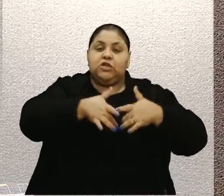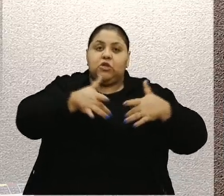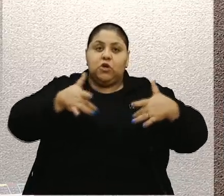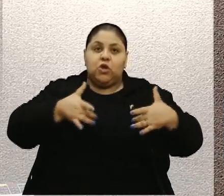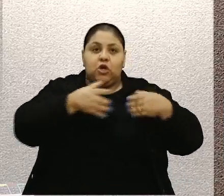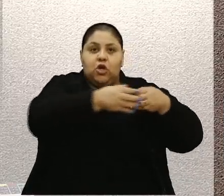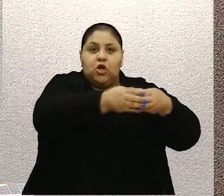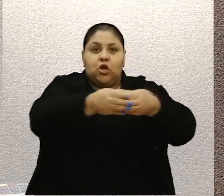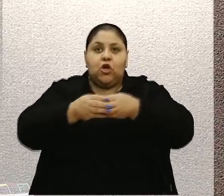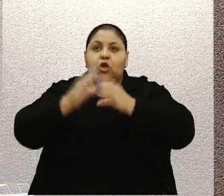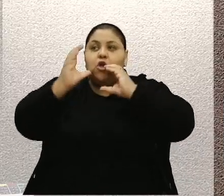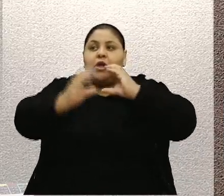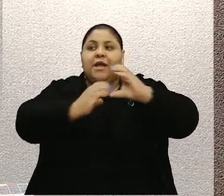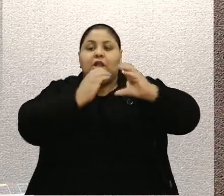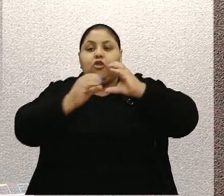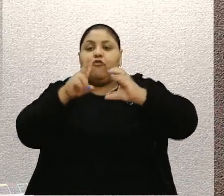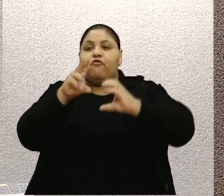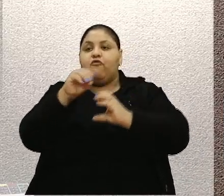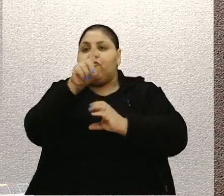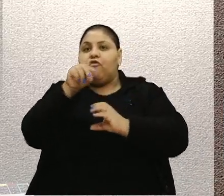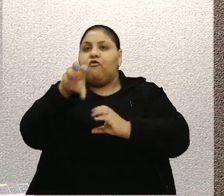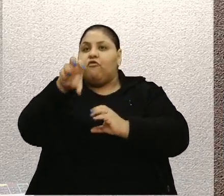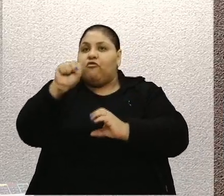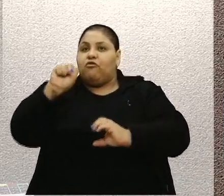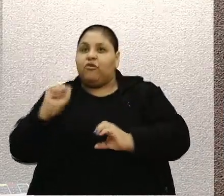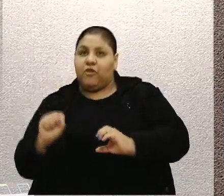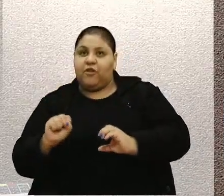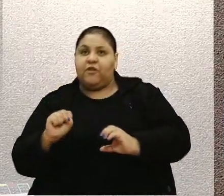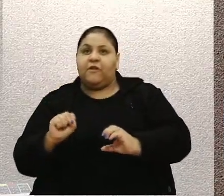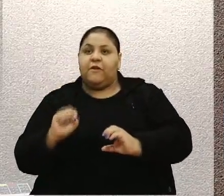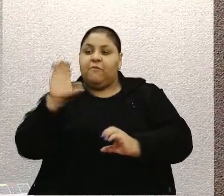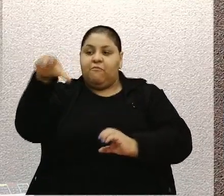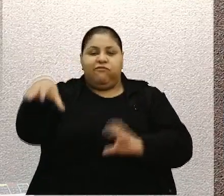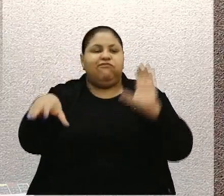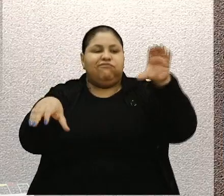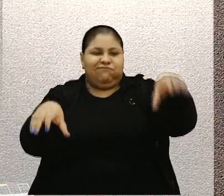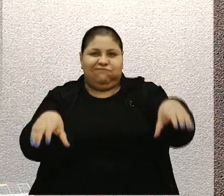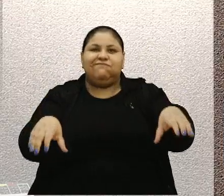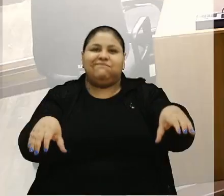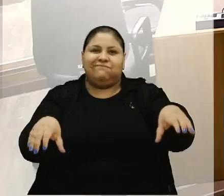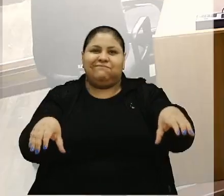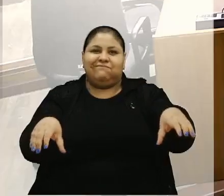grupo Canto Vozes do Sul e o coro Vozes da Casa. Era isso. Obrigado, presidente.